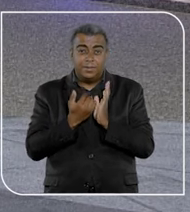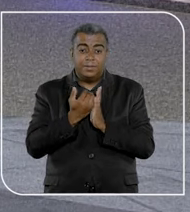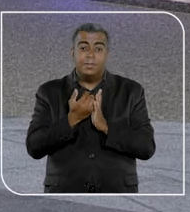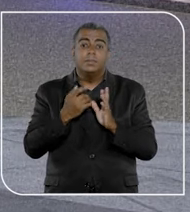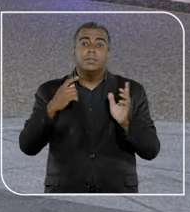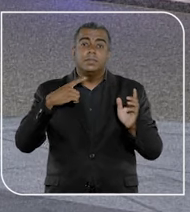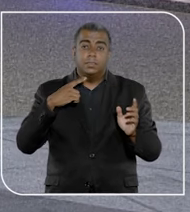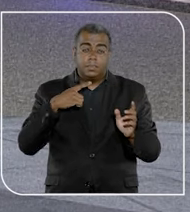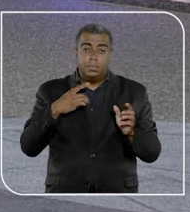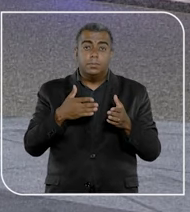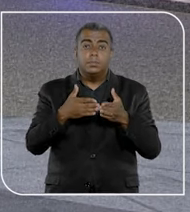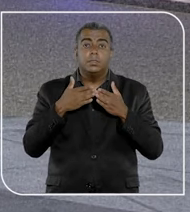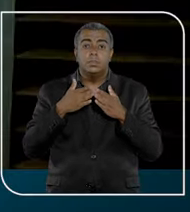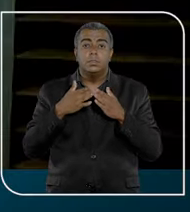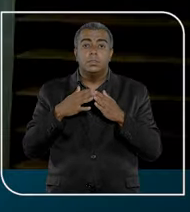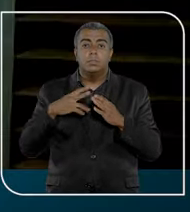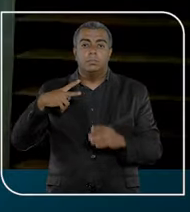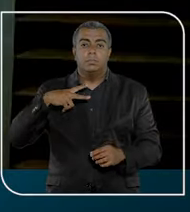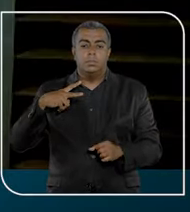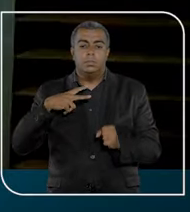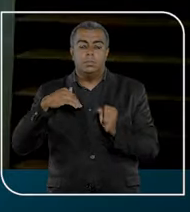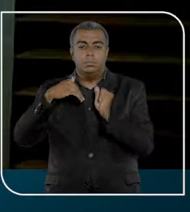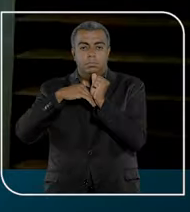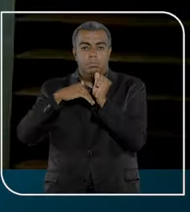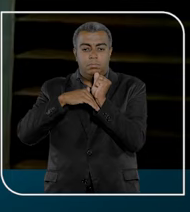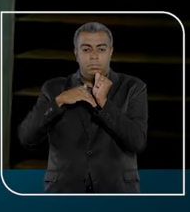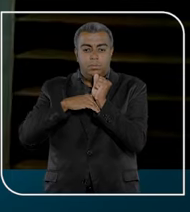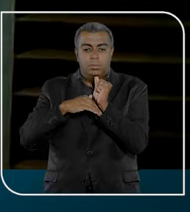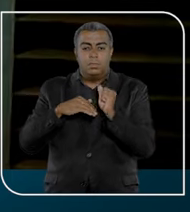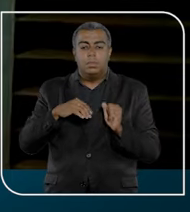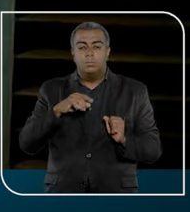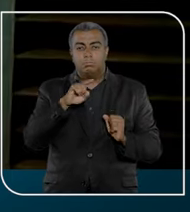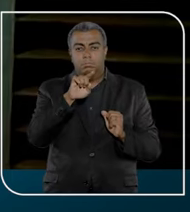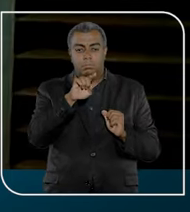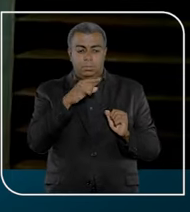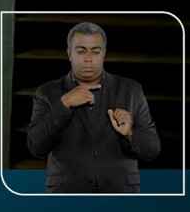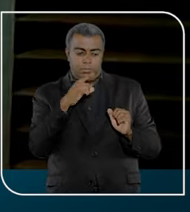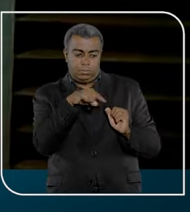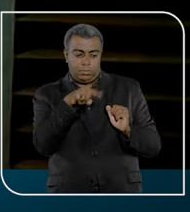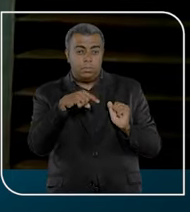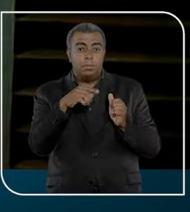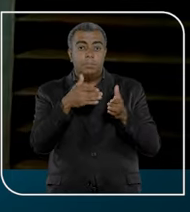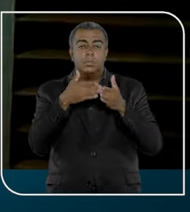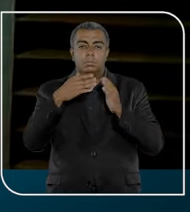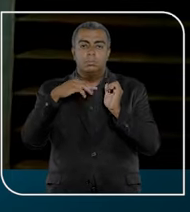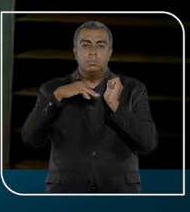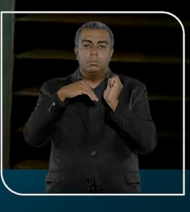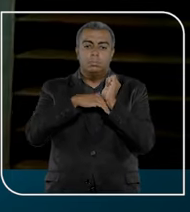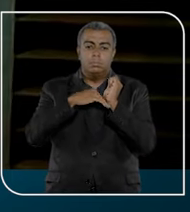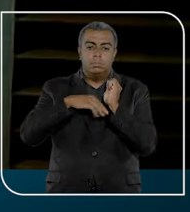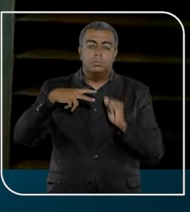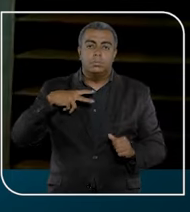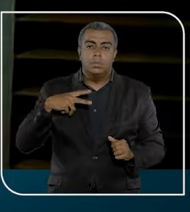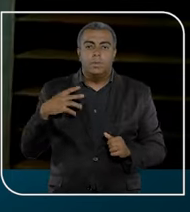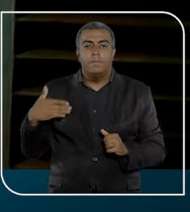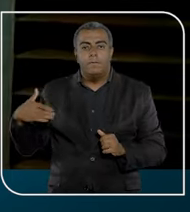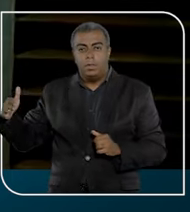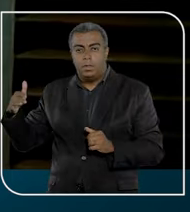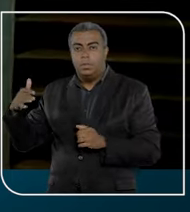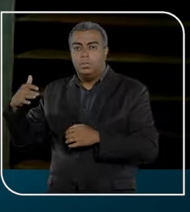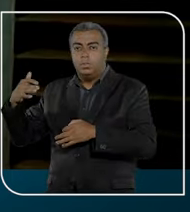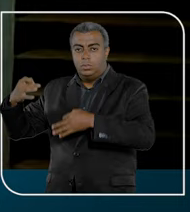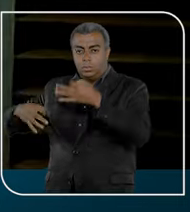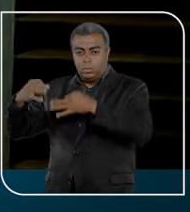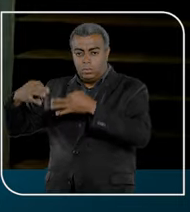também quem tem. trabalha com outro sistema, tem a possibilidade de você peticionar em sigilo, né? Você faz um xizinho lá,